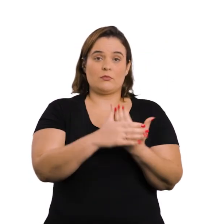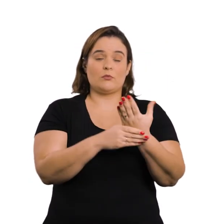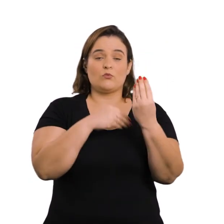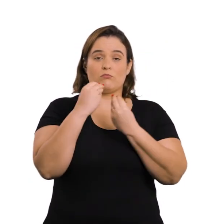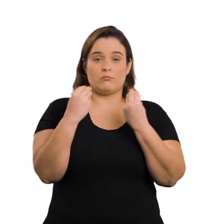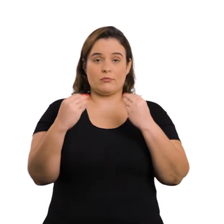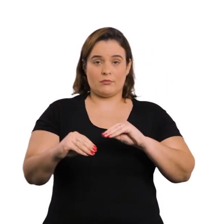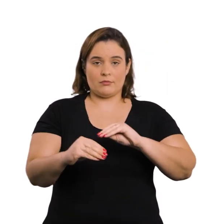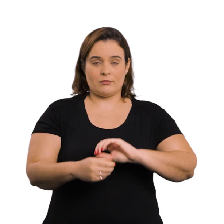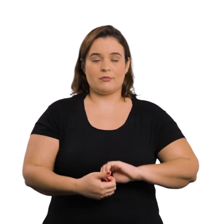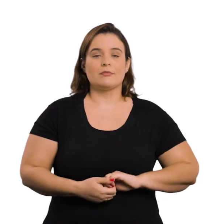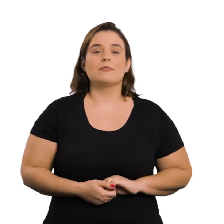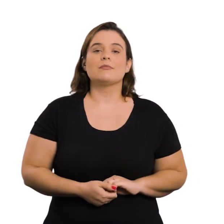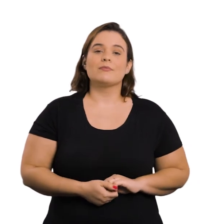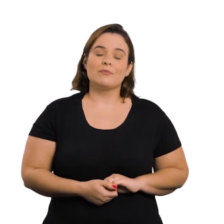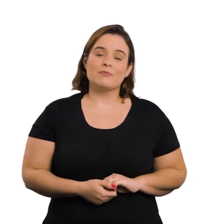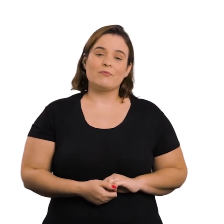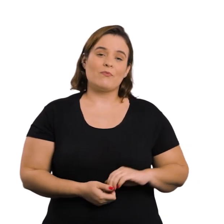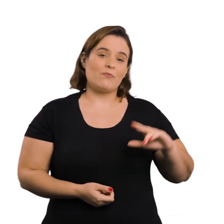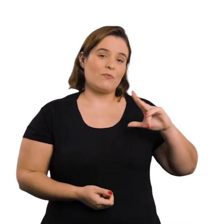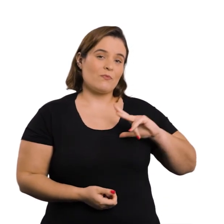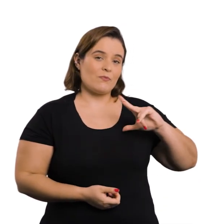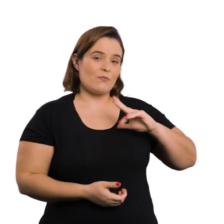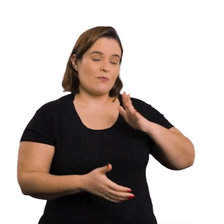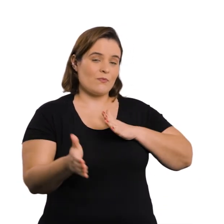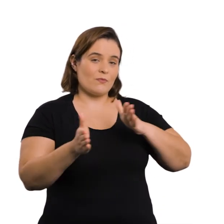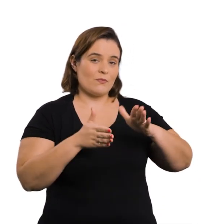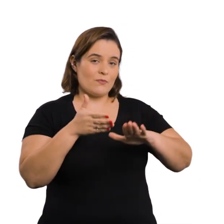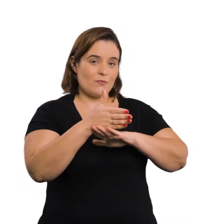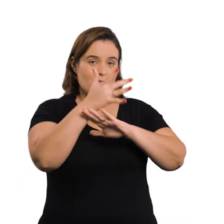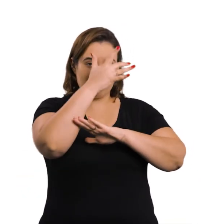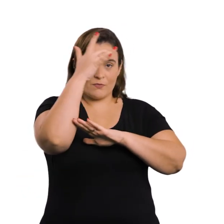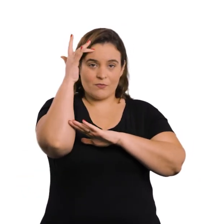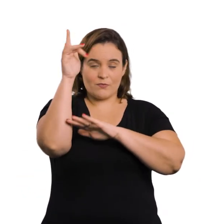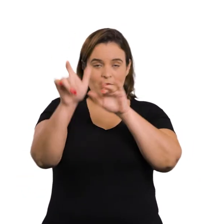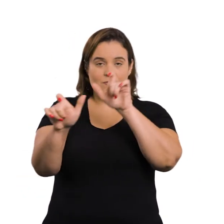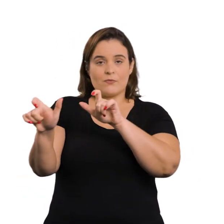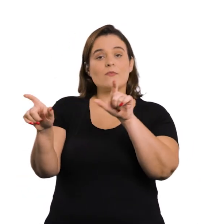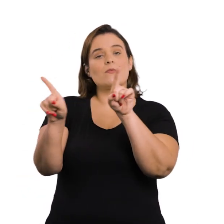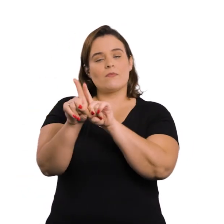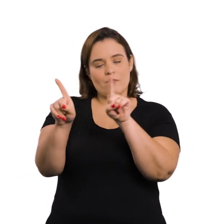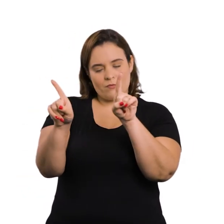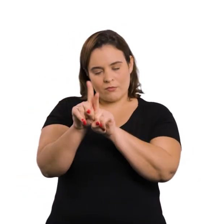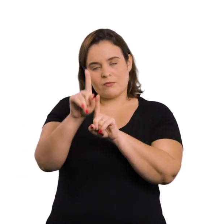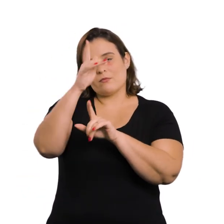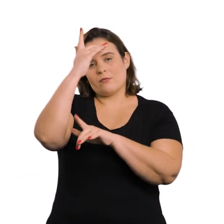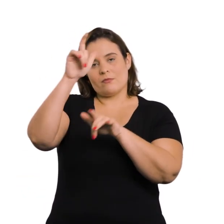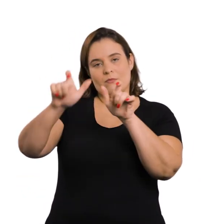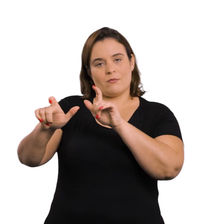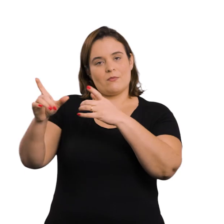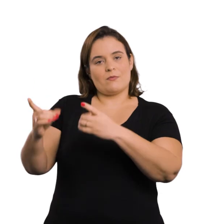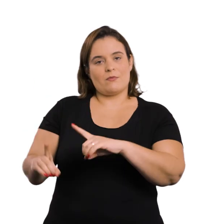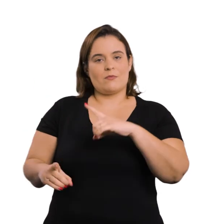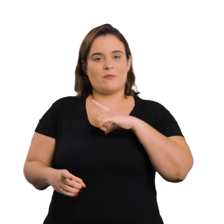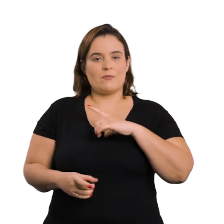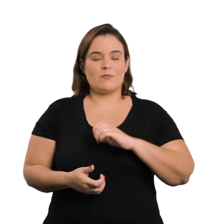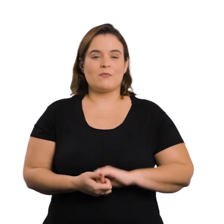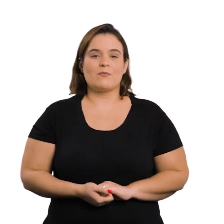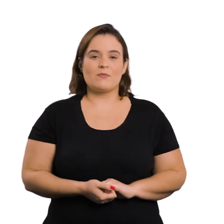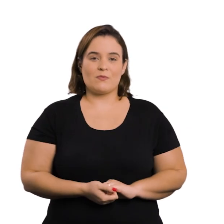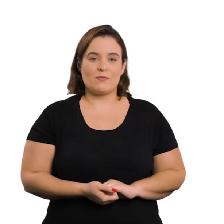para construção e instalação. Requisitos particulares para a acessibilidade das pessoas, incluindo pessoas com